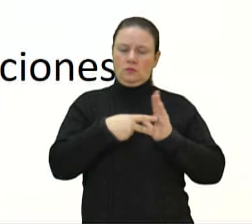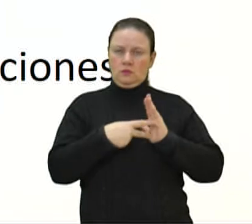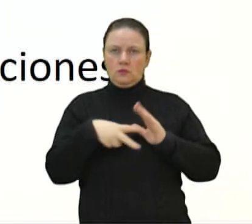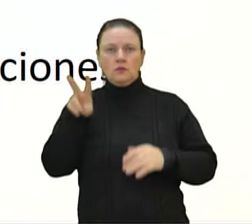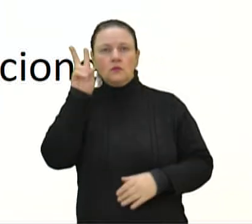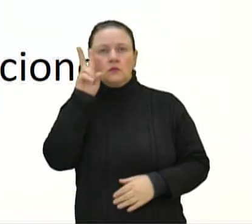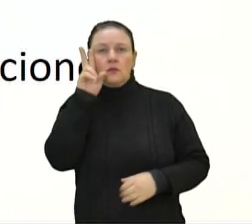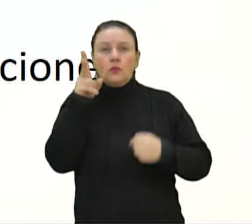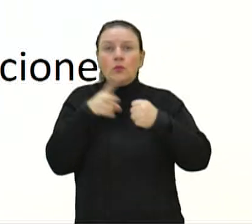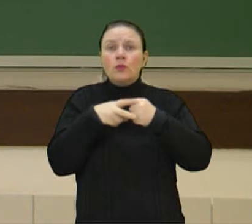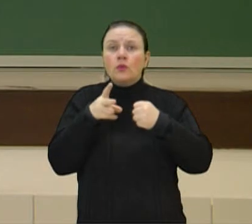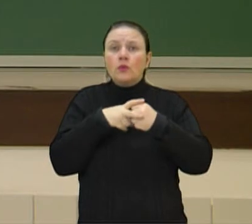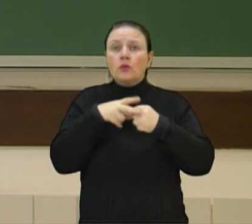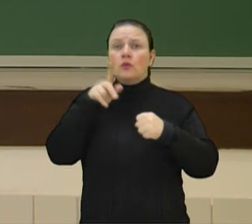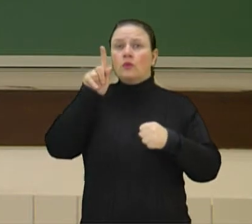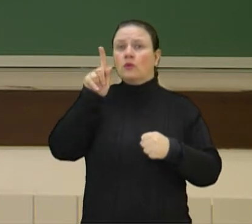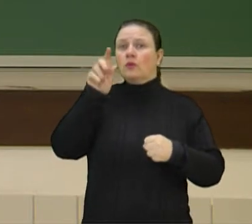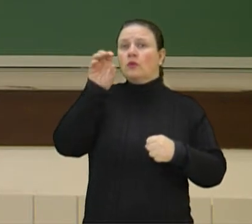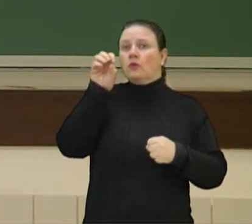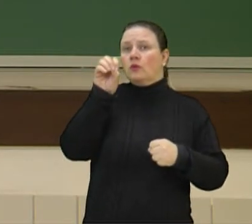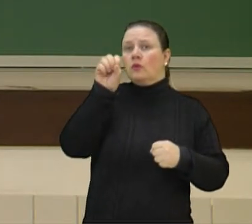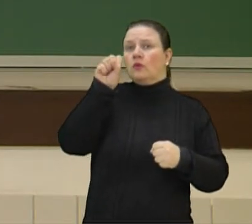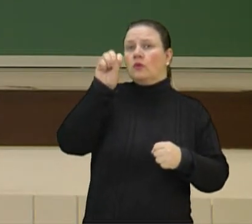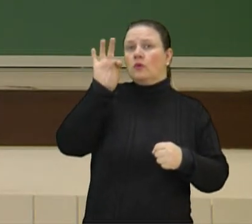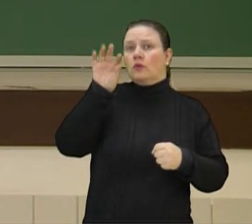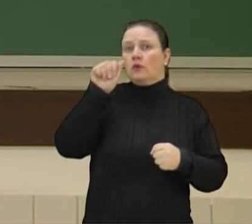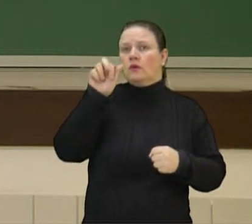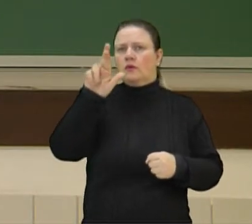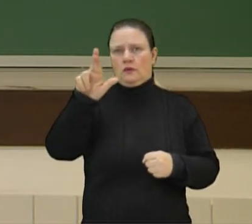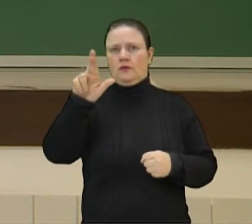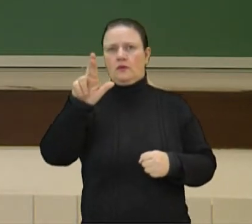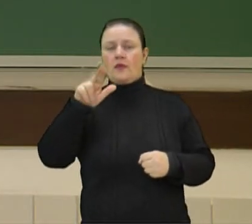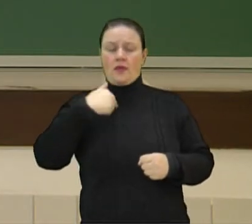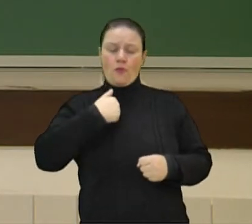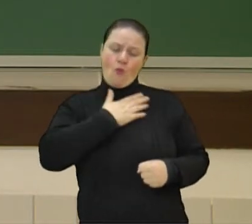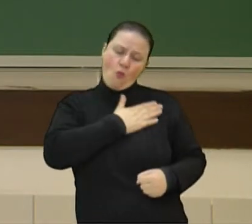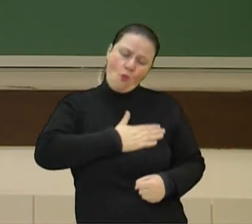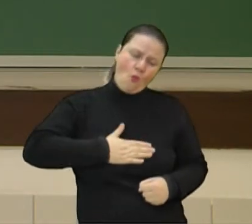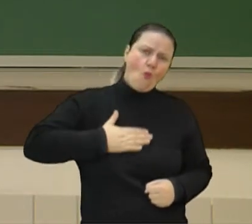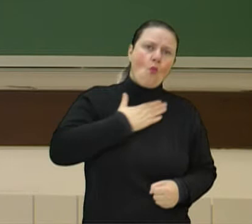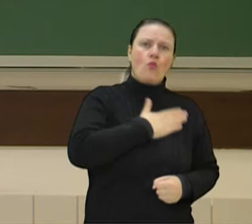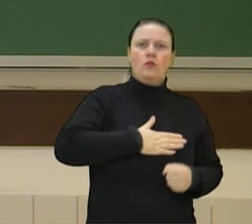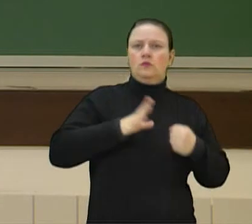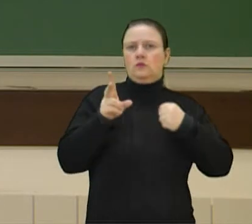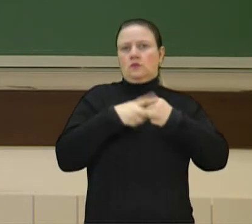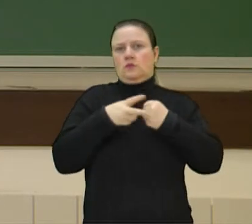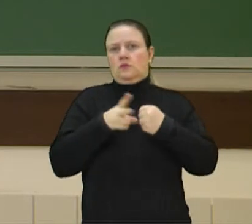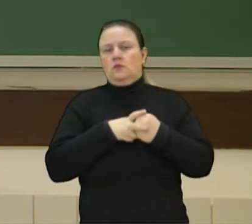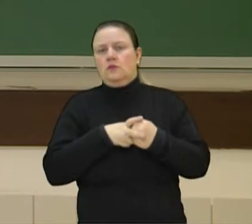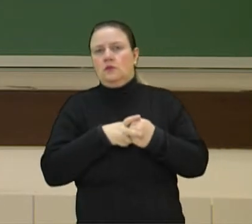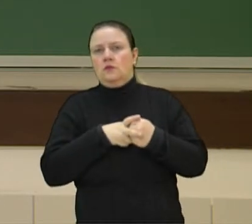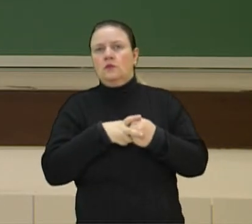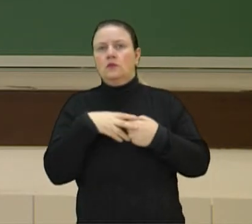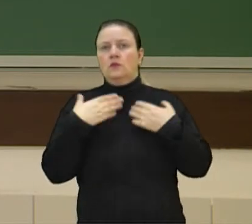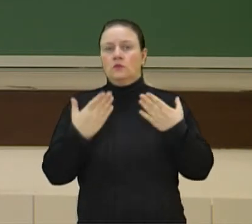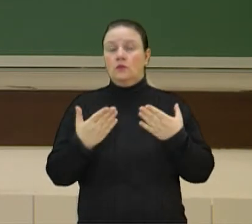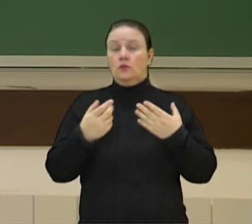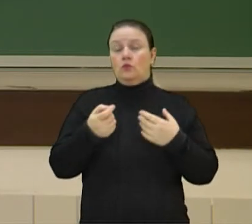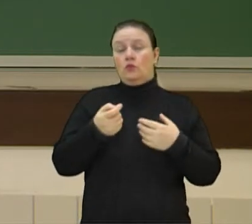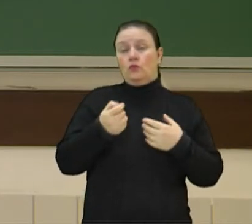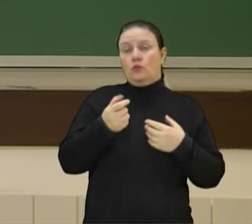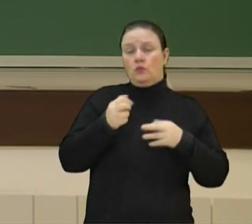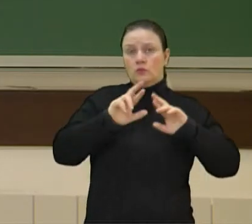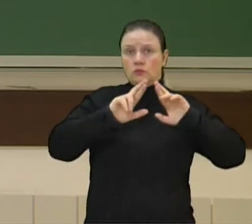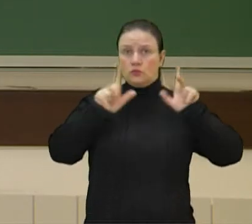do verbo gustar? O verbo gustar, vocês viram algumas aulas anteriores, né? O verbo gustar, ele é um pouquinho diferente